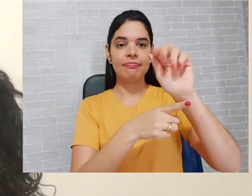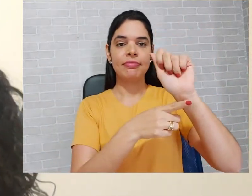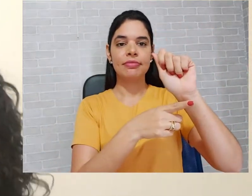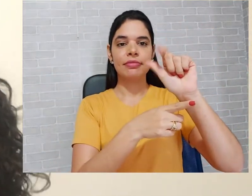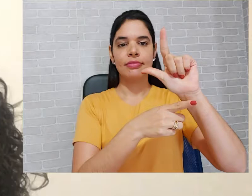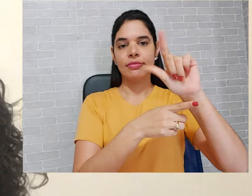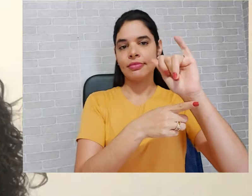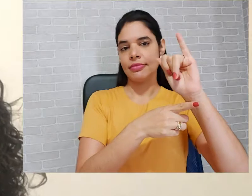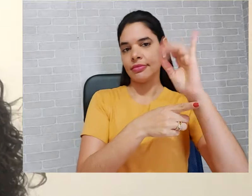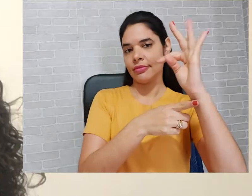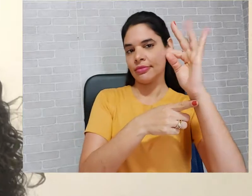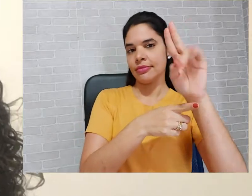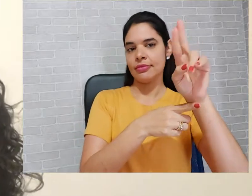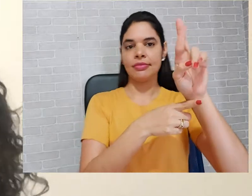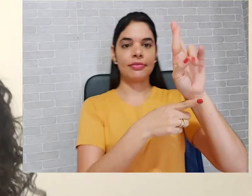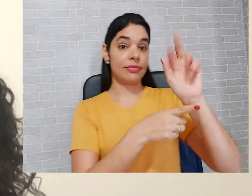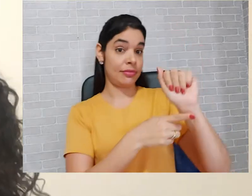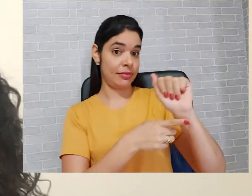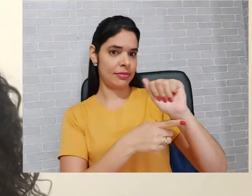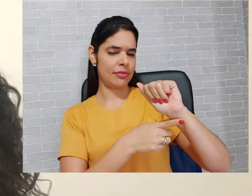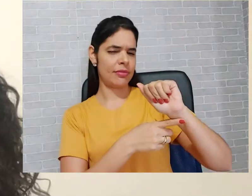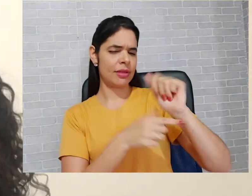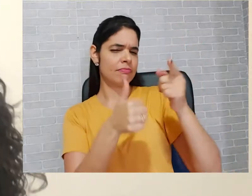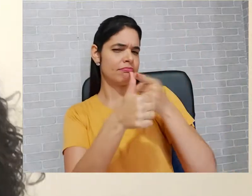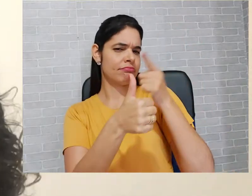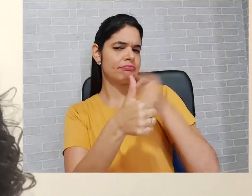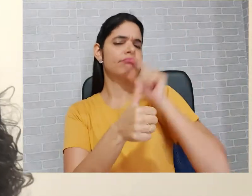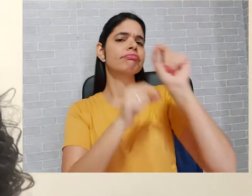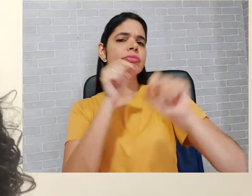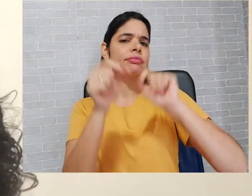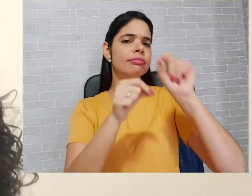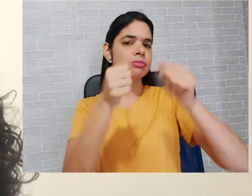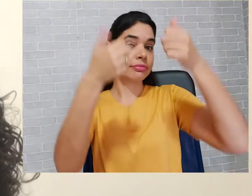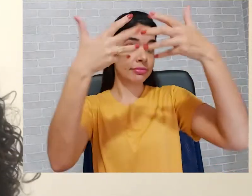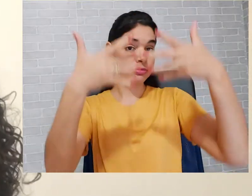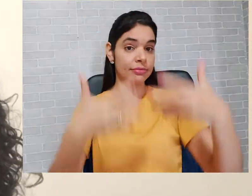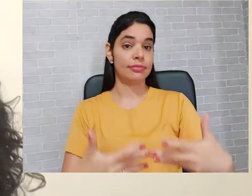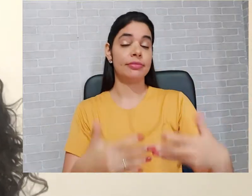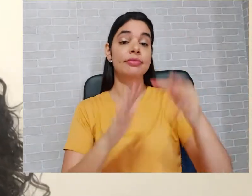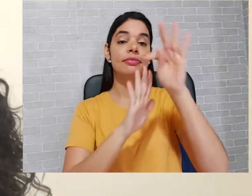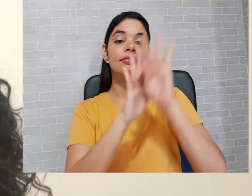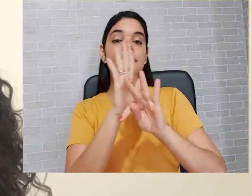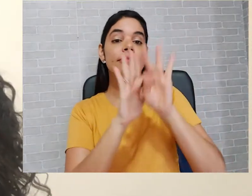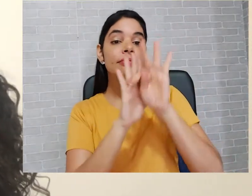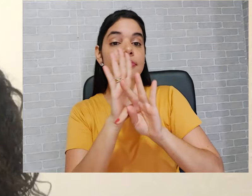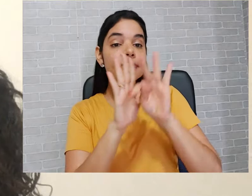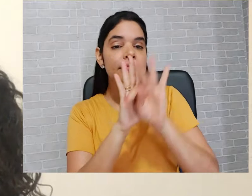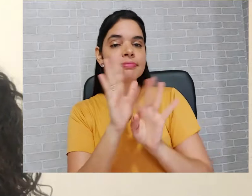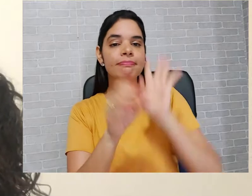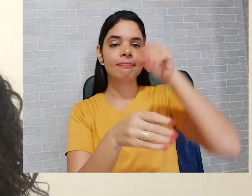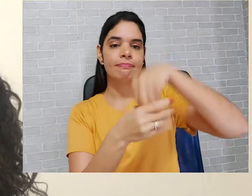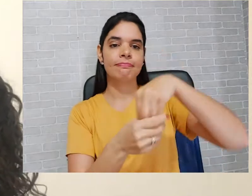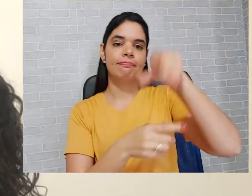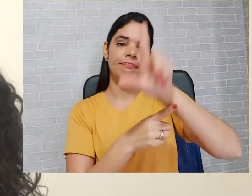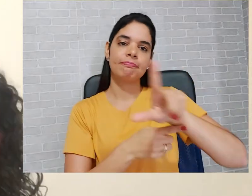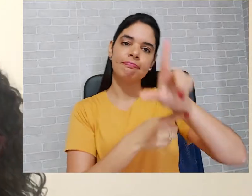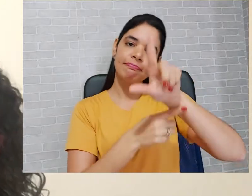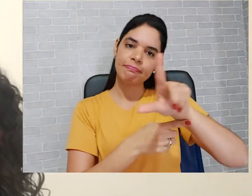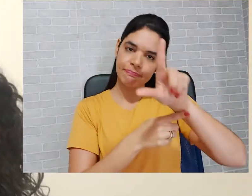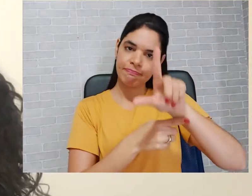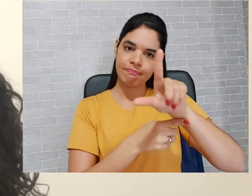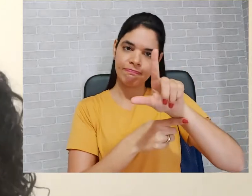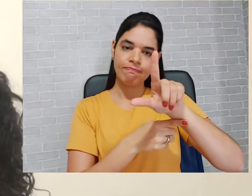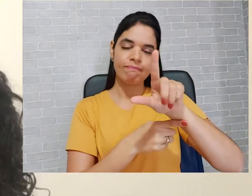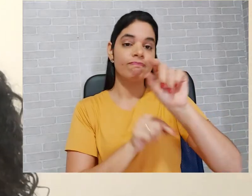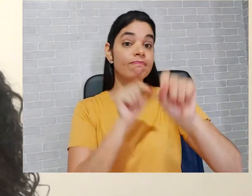E primeiramente é importante destacar que muitos textos da literatura antilhana são